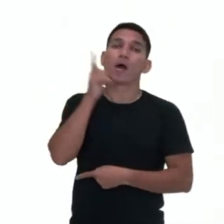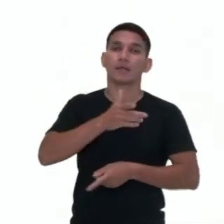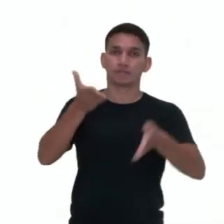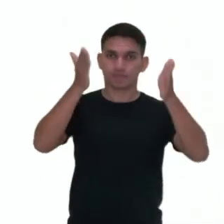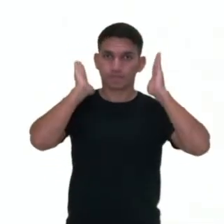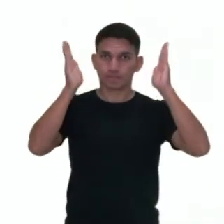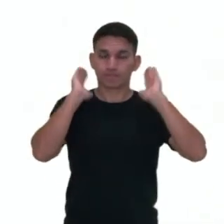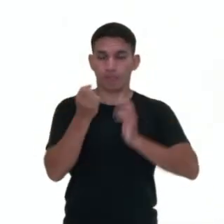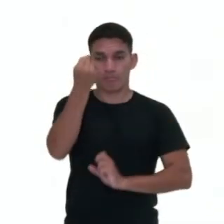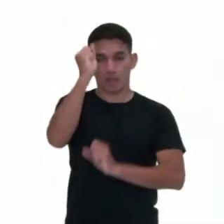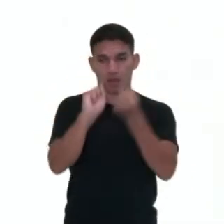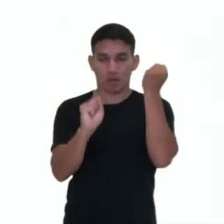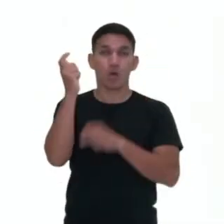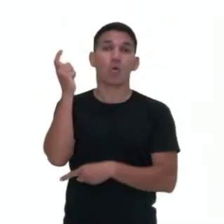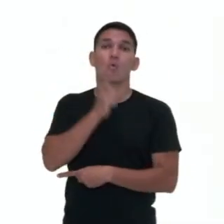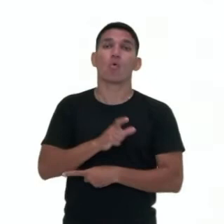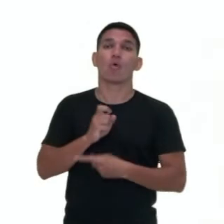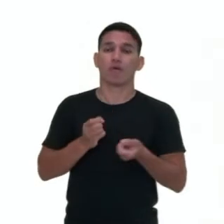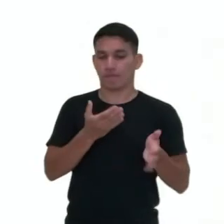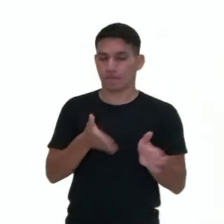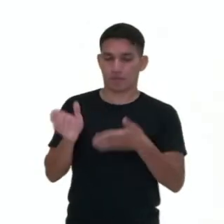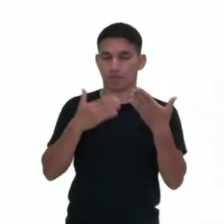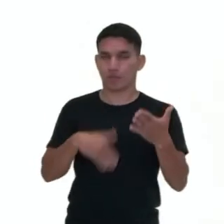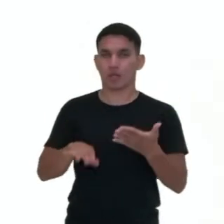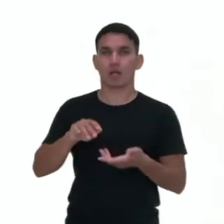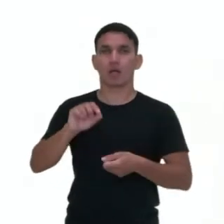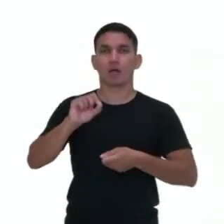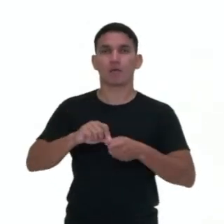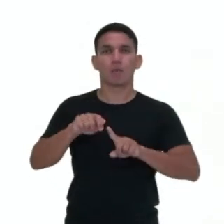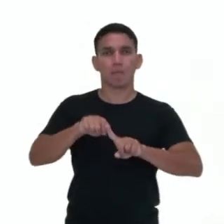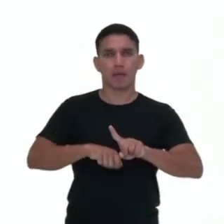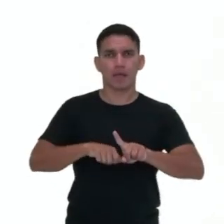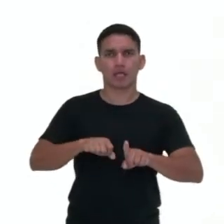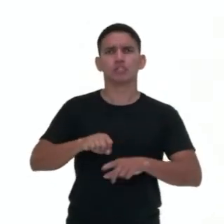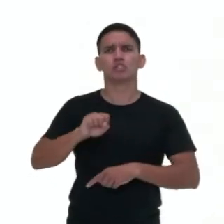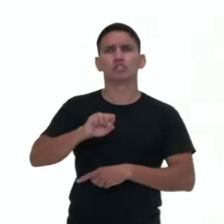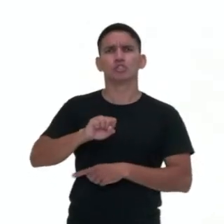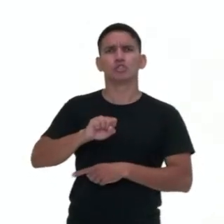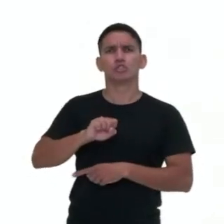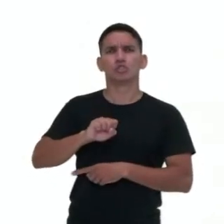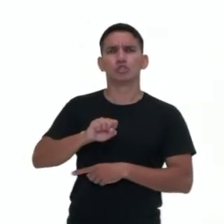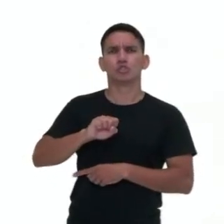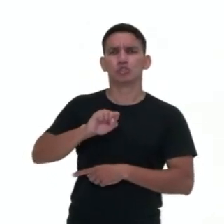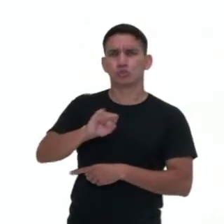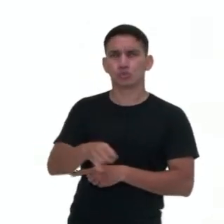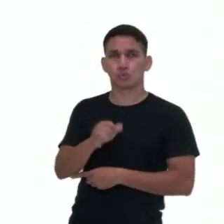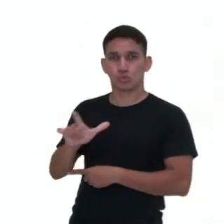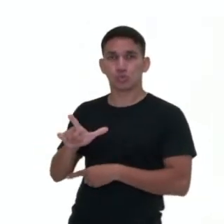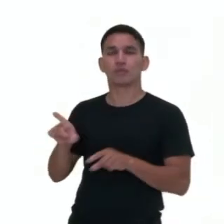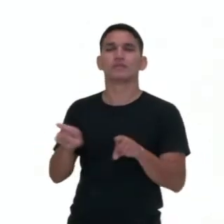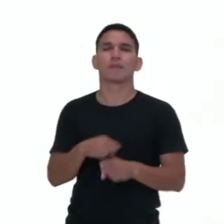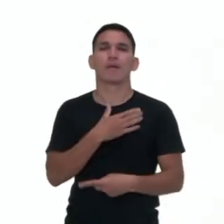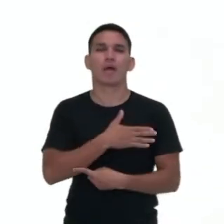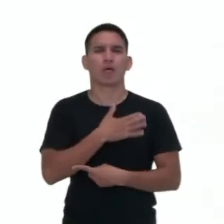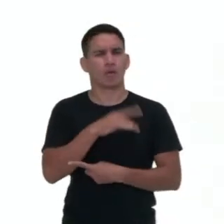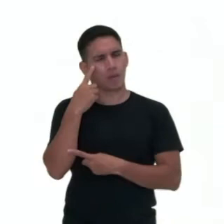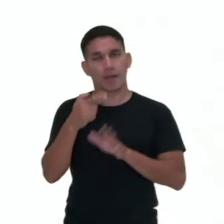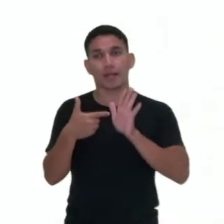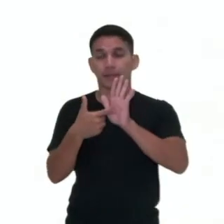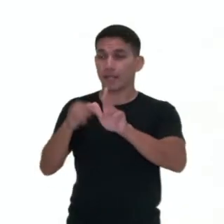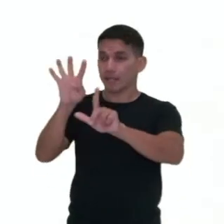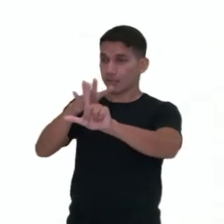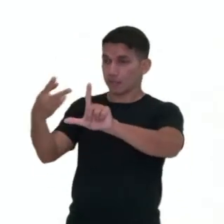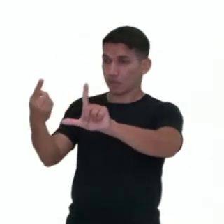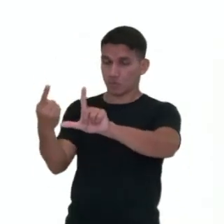fábrica deverá produzir em julho e agosto. Então aqui nós temos as informações, pessoal, nas tabelas 1 e 2. O que vocês precisam